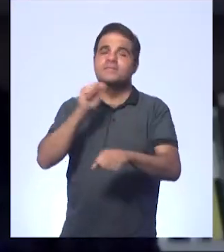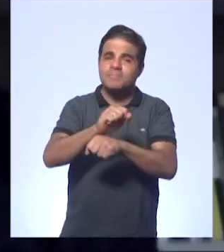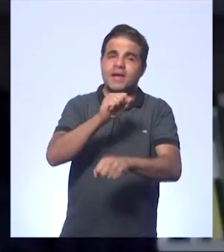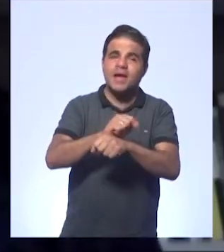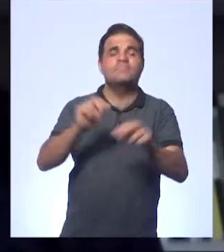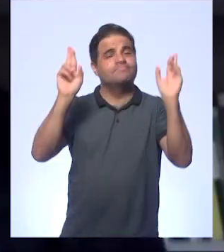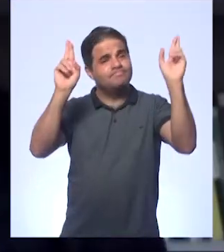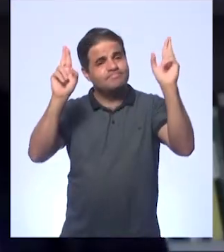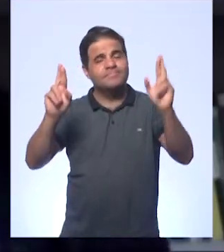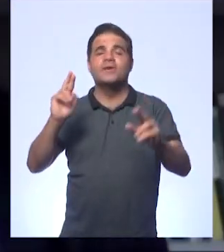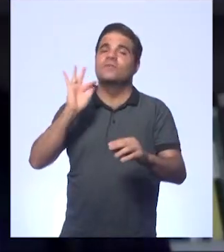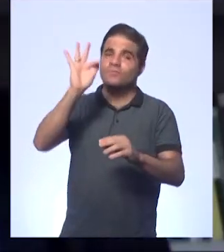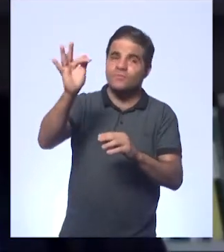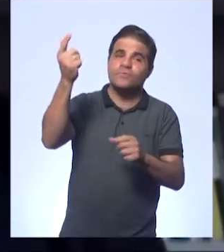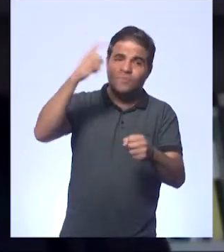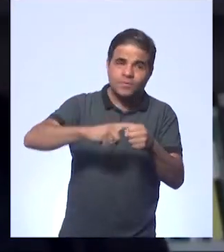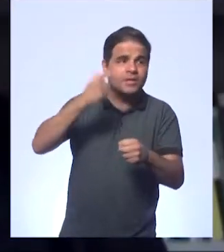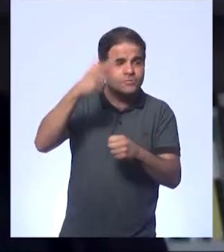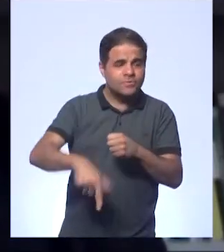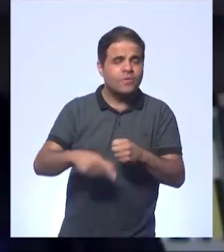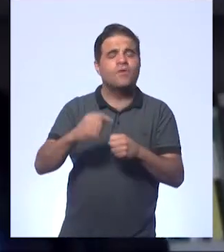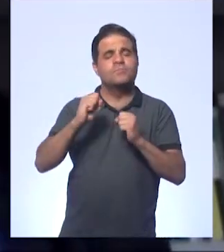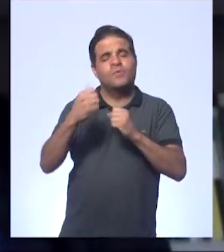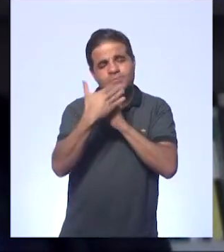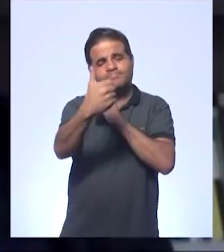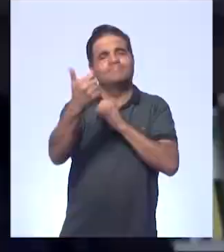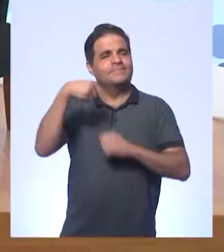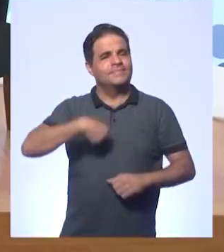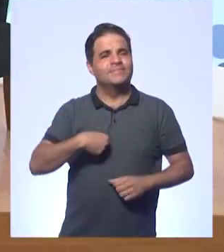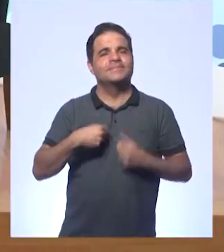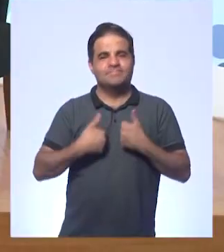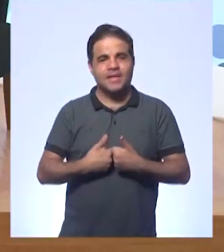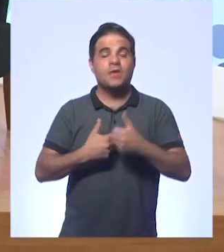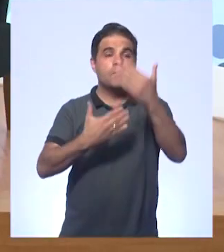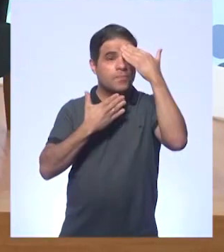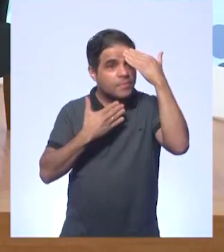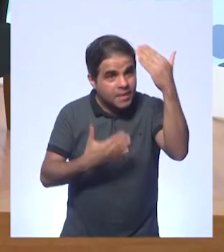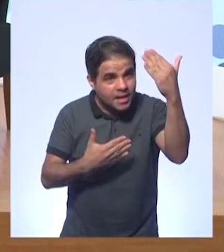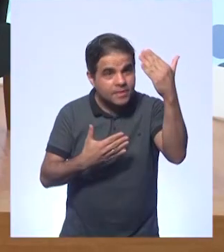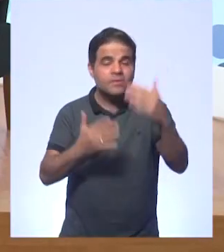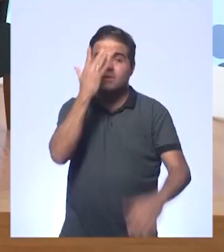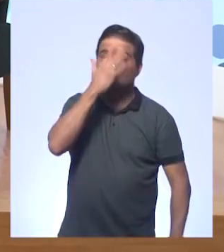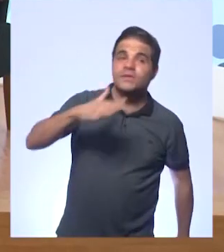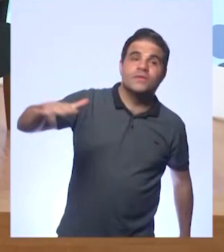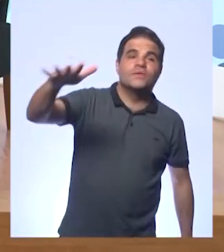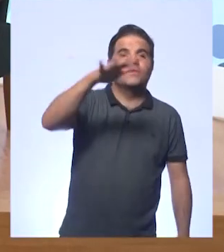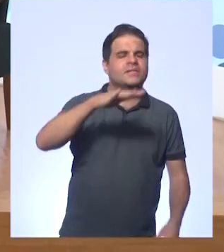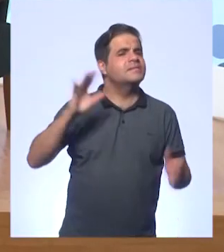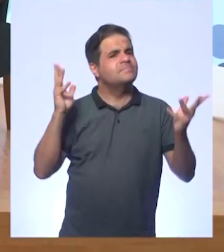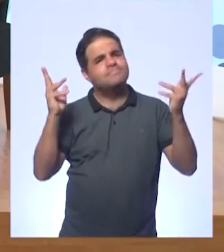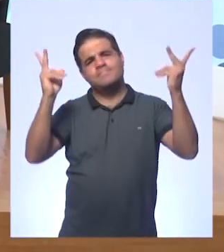aí retornar mais vezes. Podem contar comigo, viu, gente? Muito obrigado. Pessoal, vocês